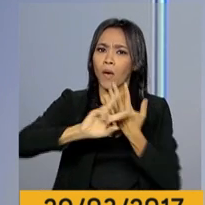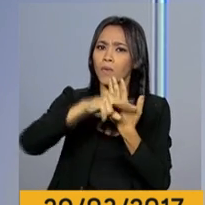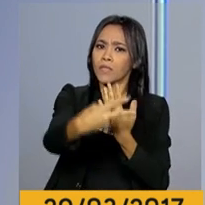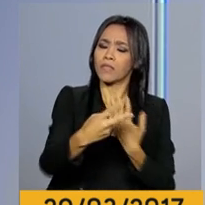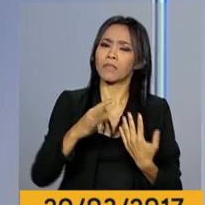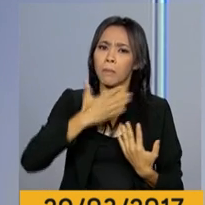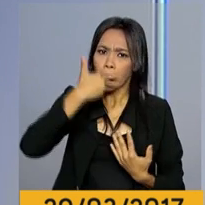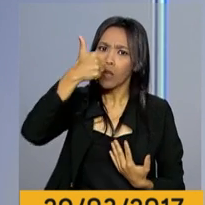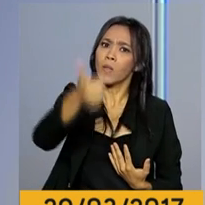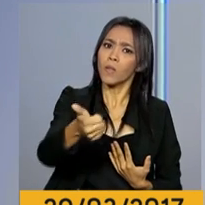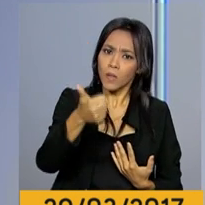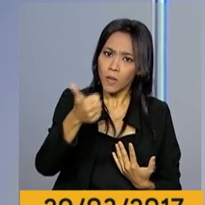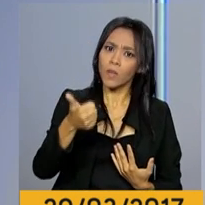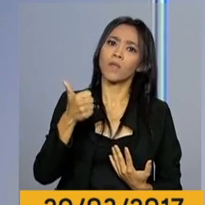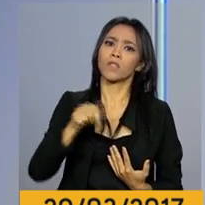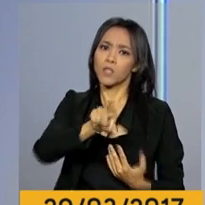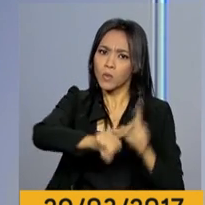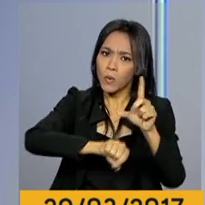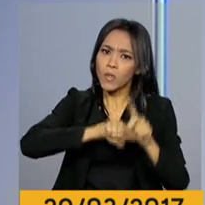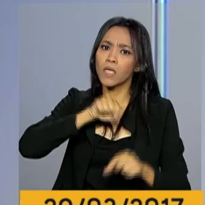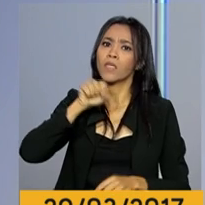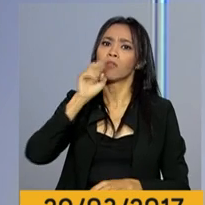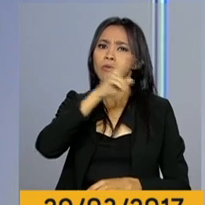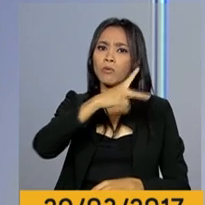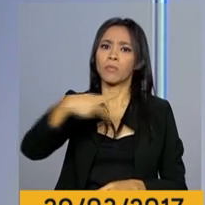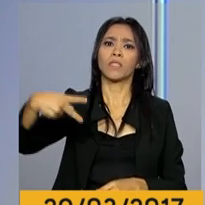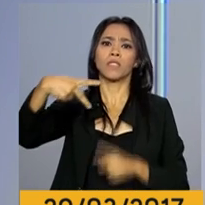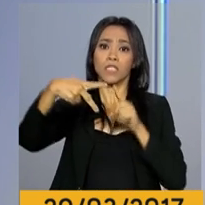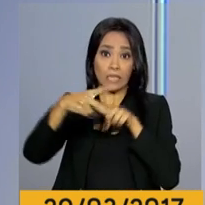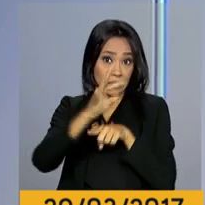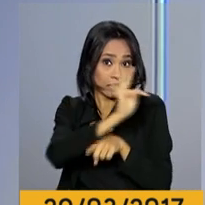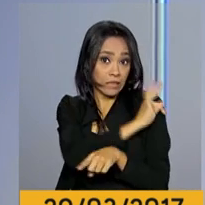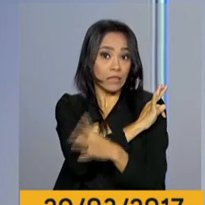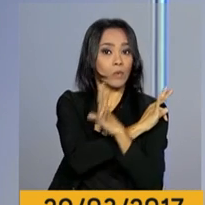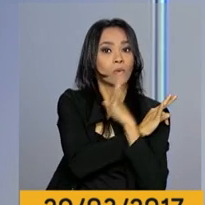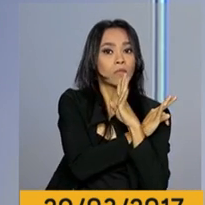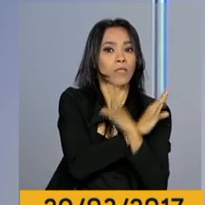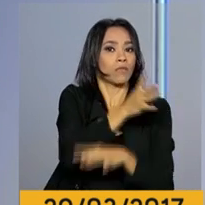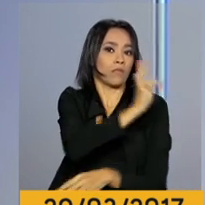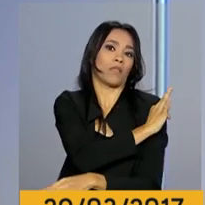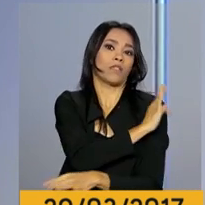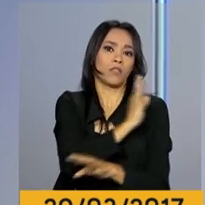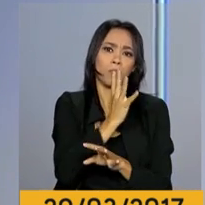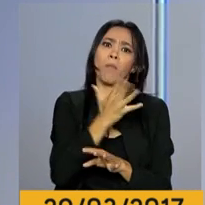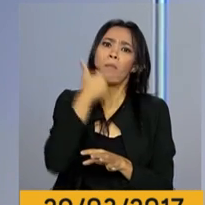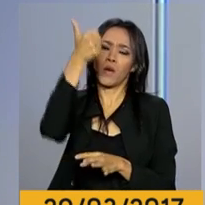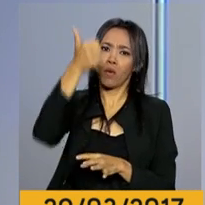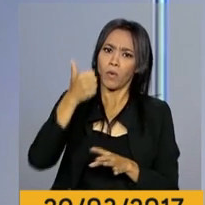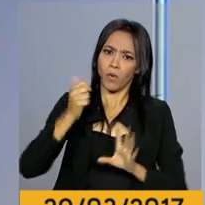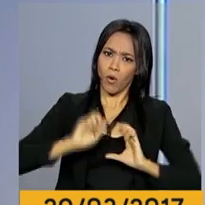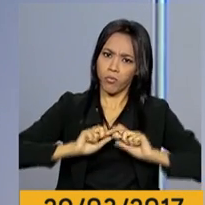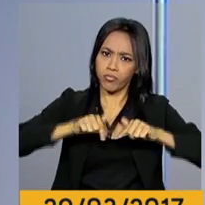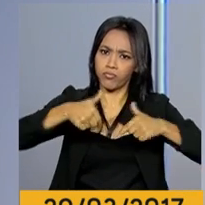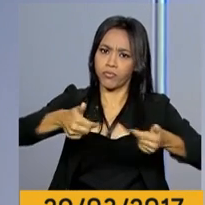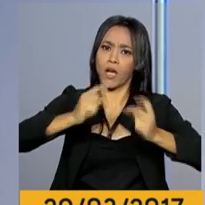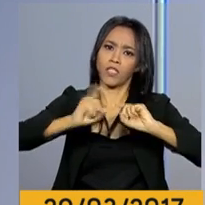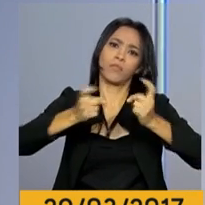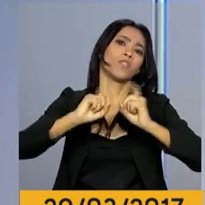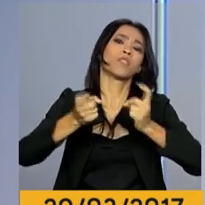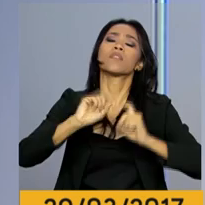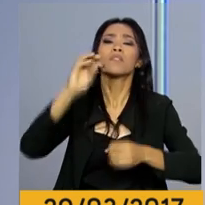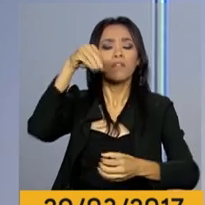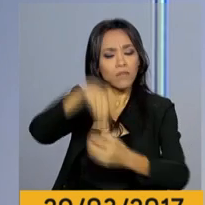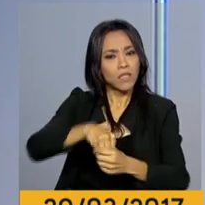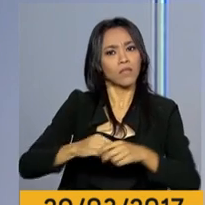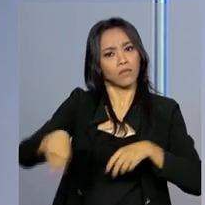ah ah ah o empenho atividade dessas estatais e recordam que petrobas o ano e